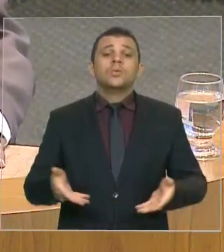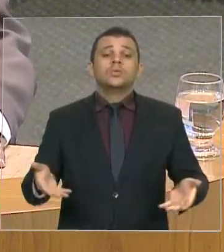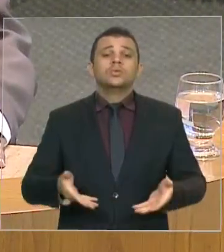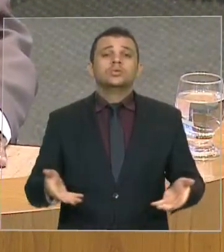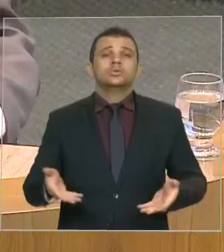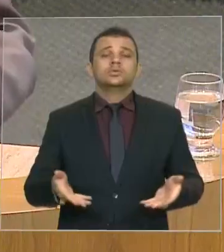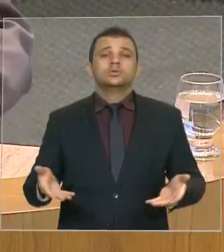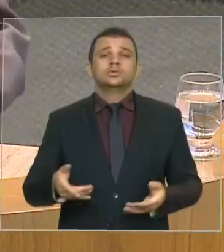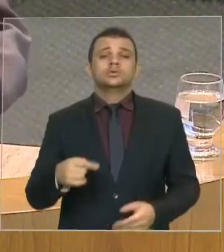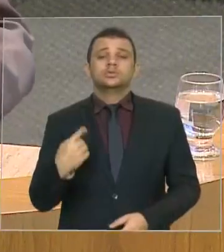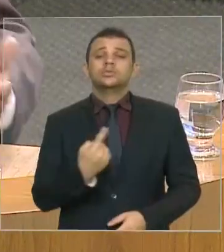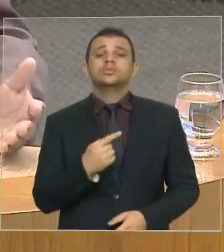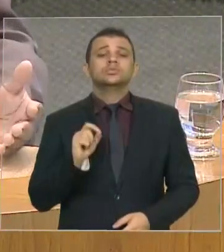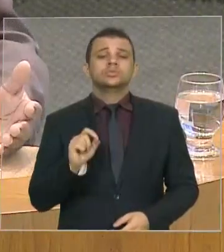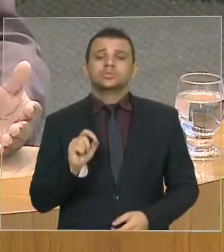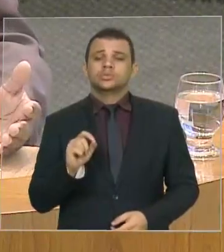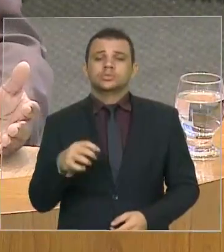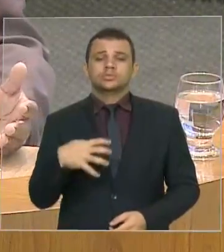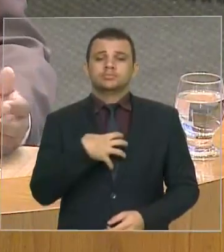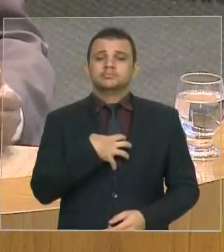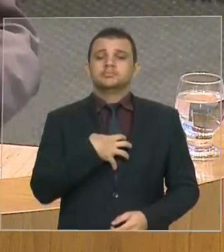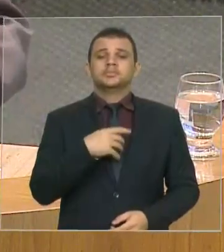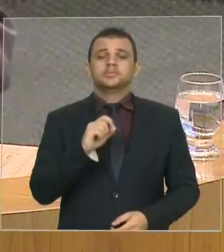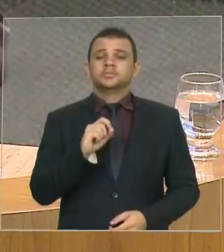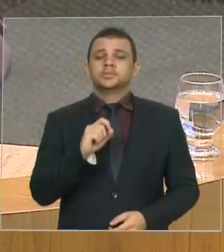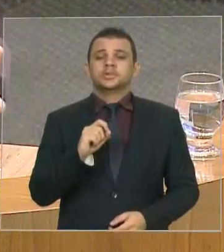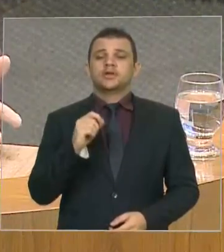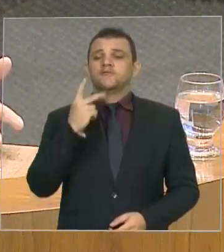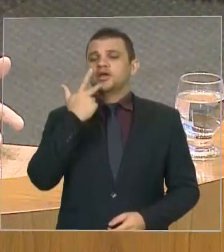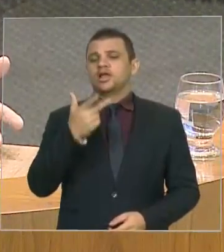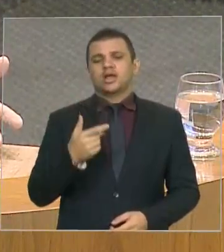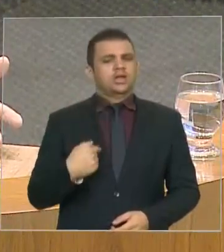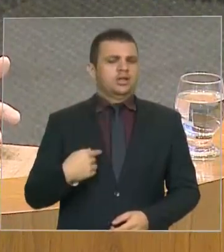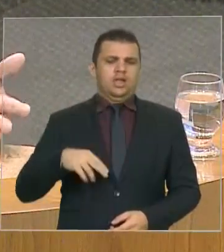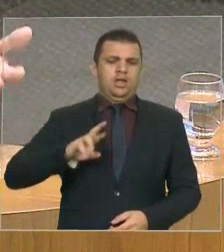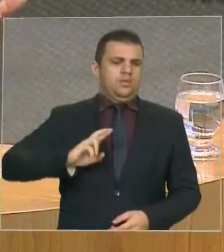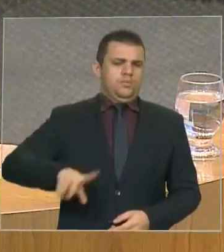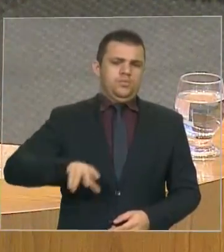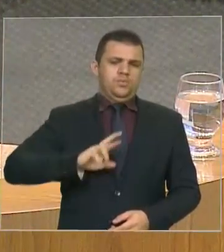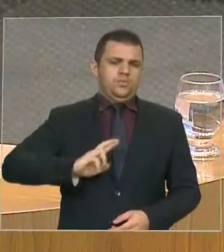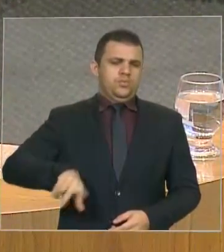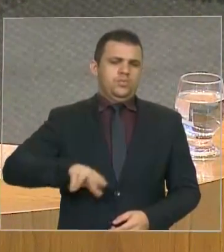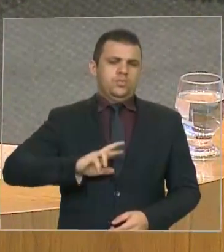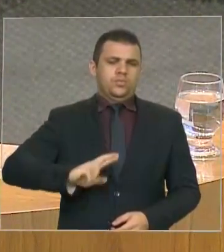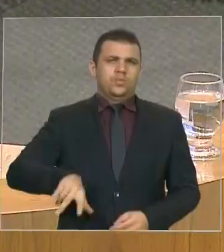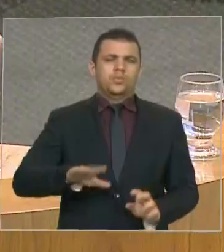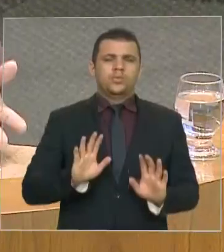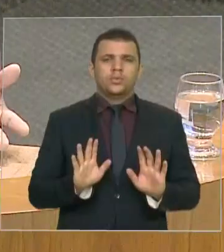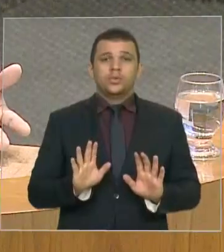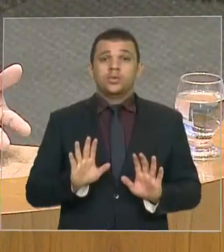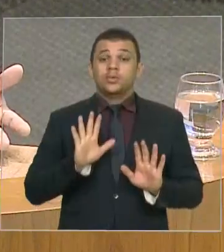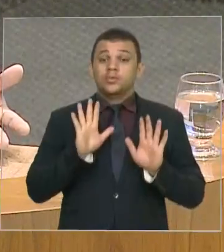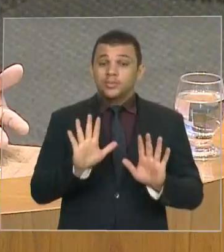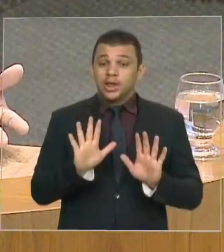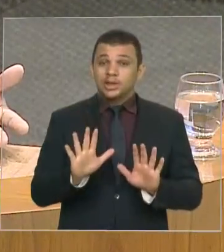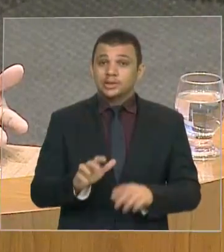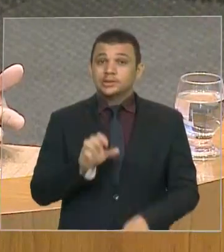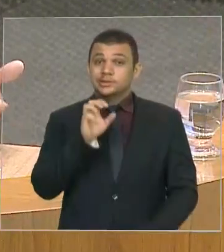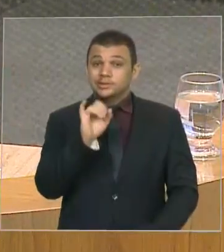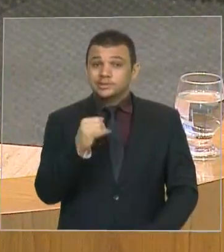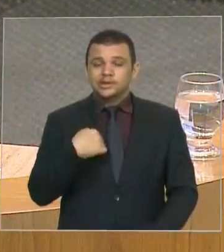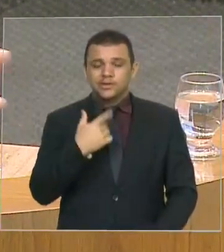negação, de que nós não somos. E se nós não somos, nós não iremos despender os